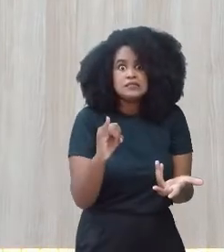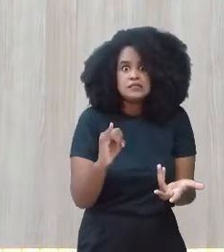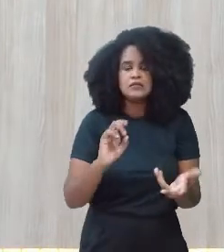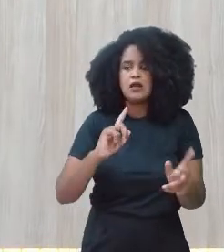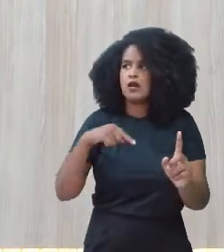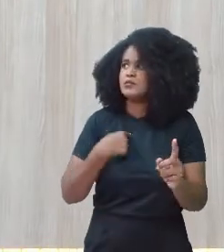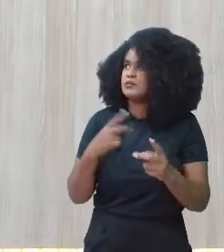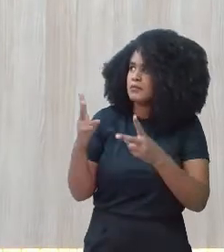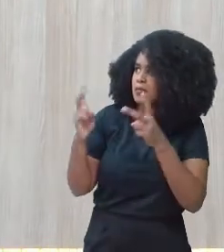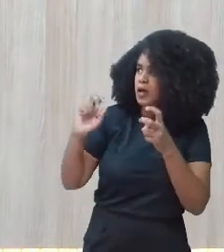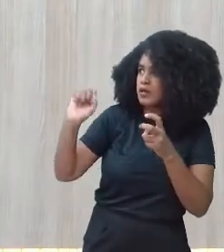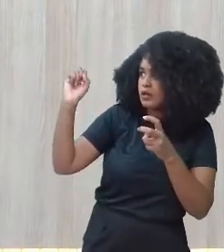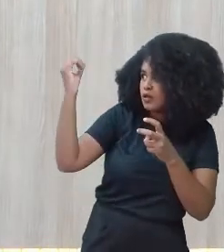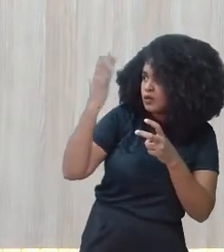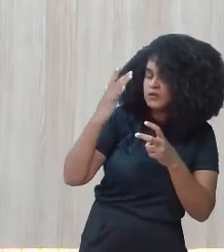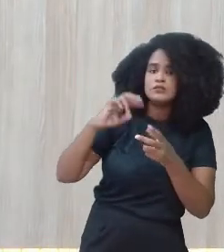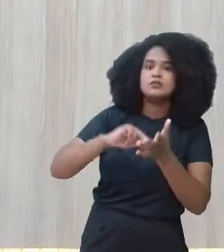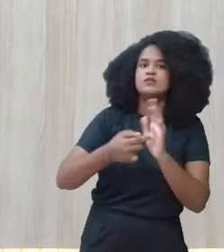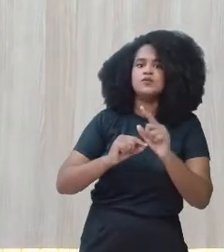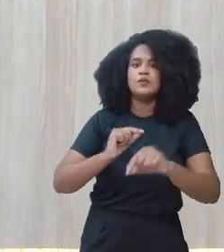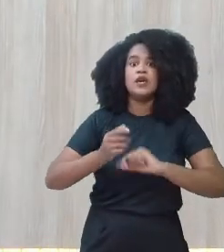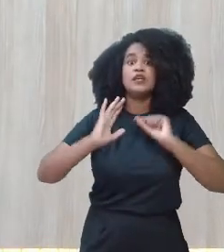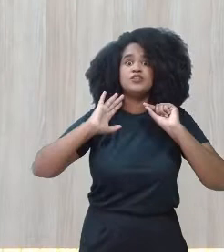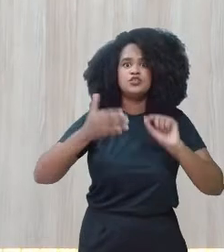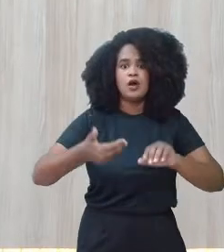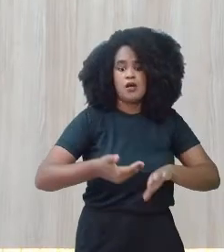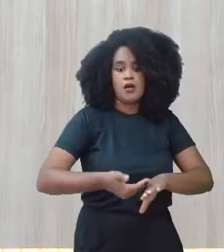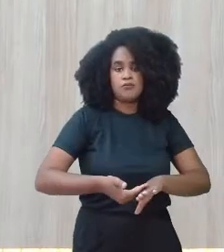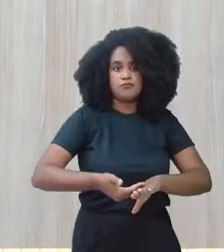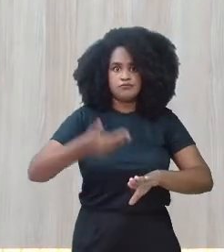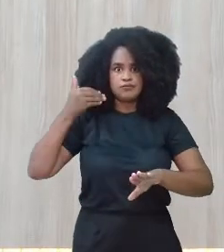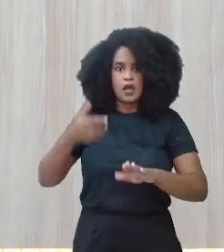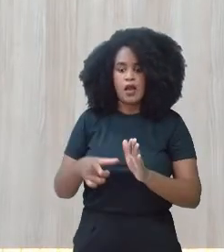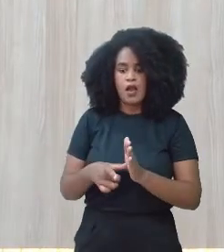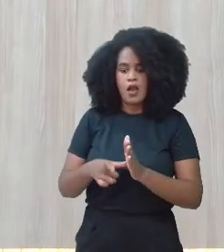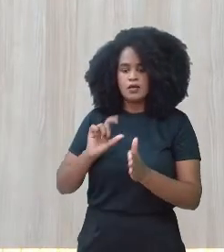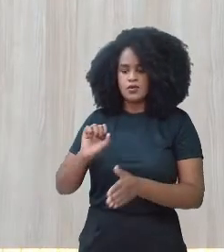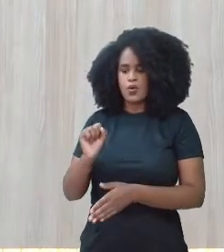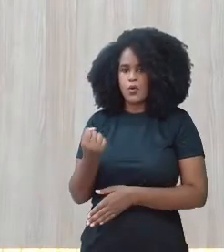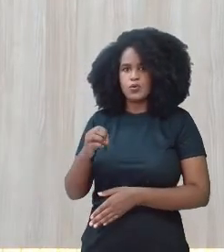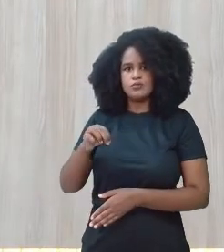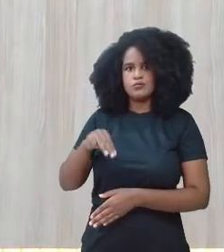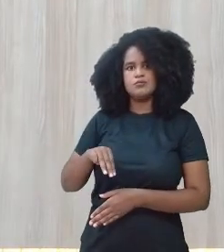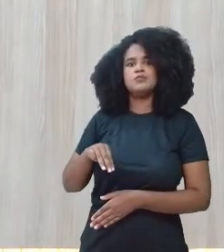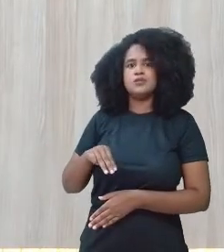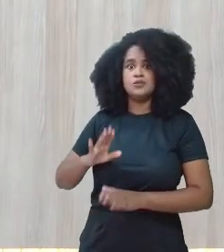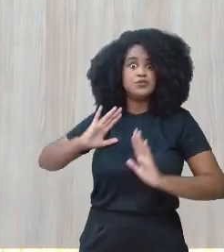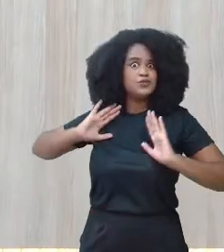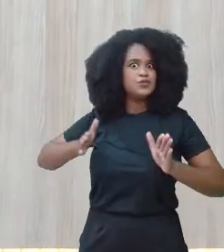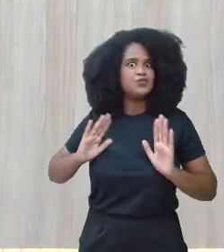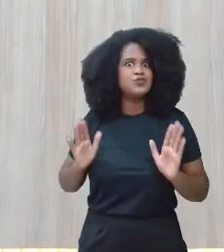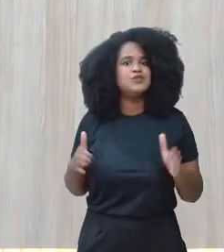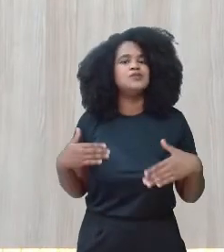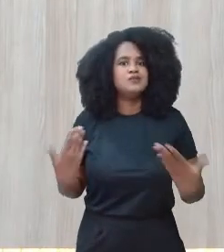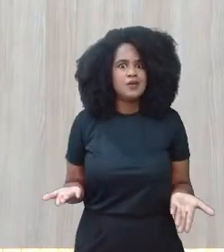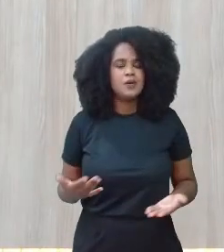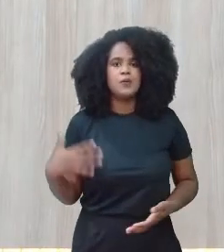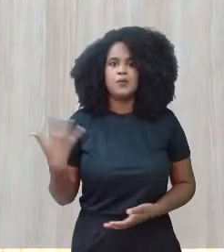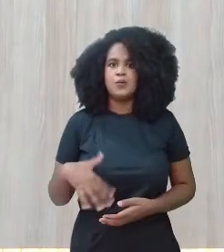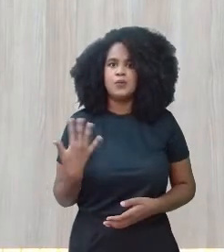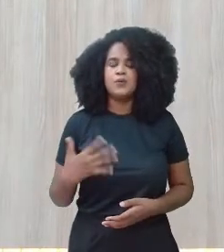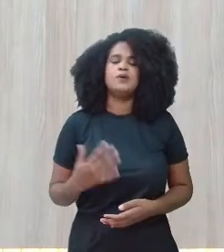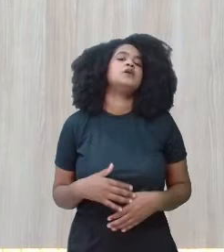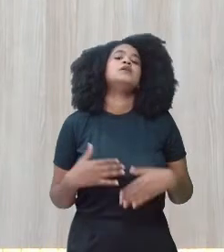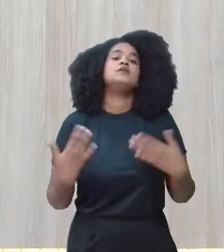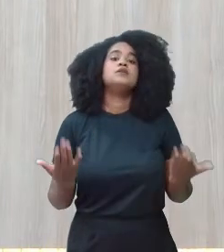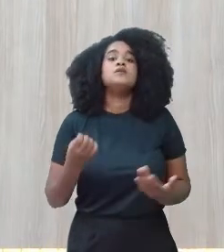massa? Então, quando a gente trabalha com essa relação de consequência do tempo que se gasta para a medição, a